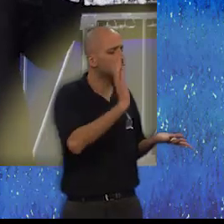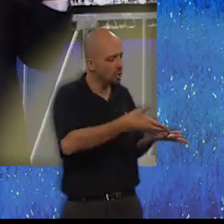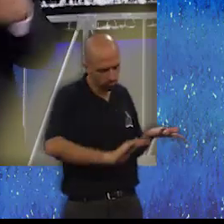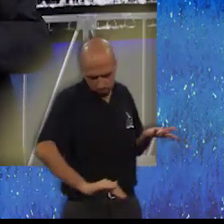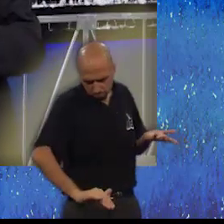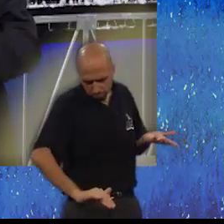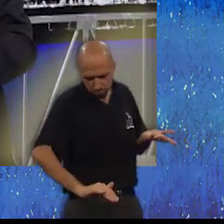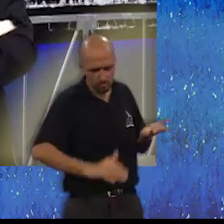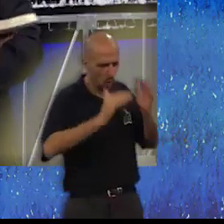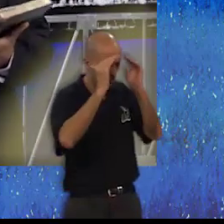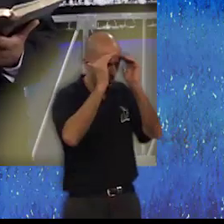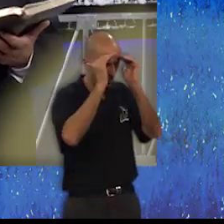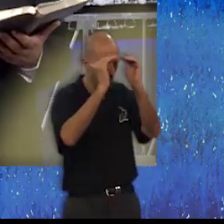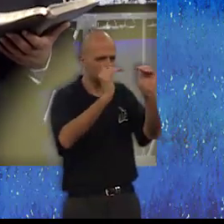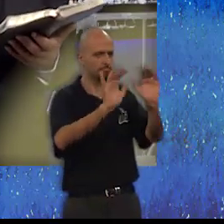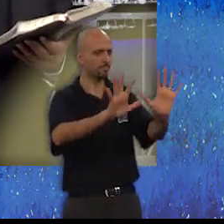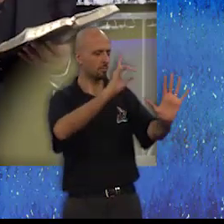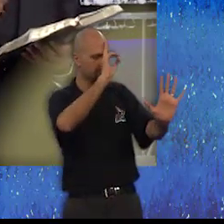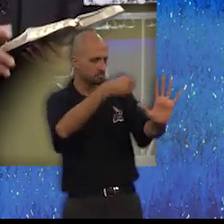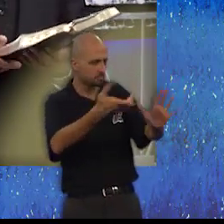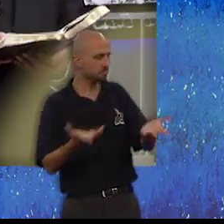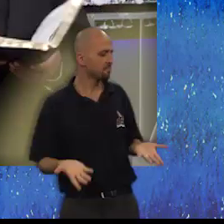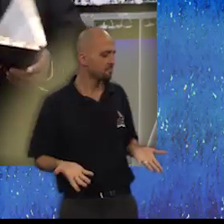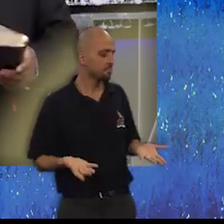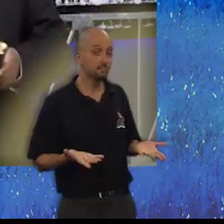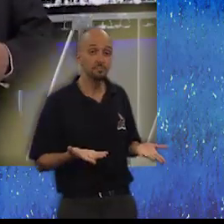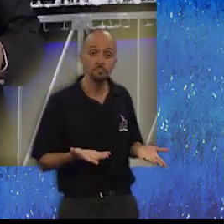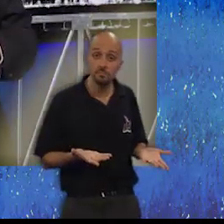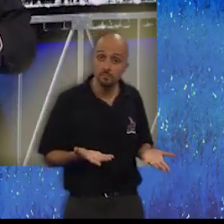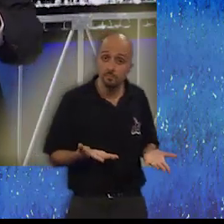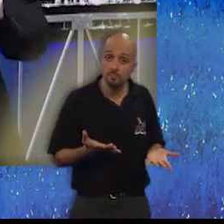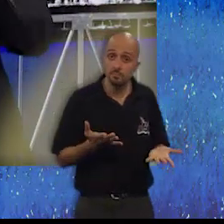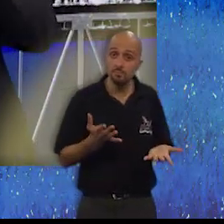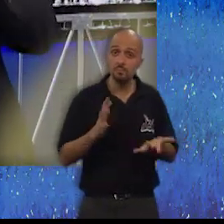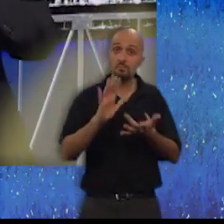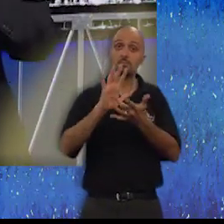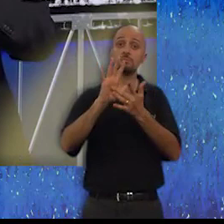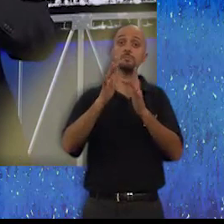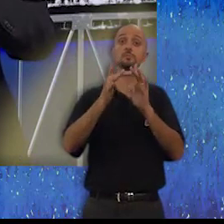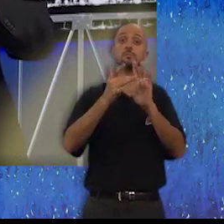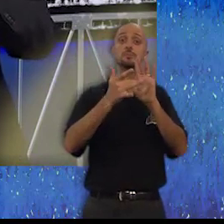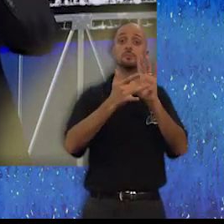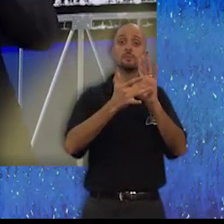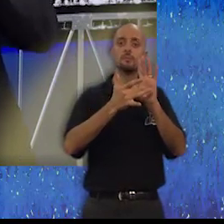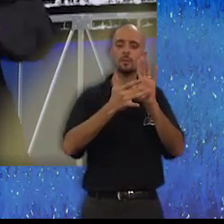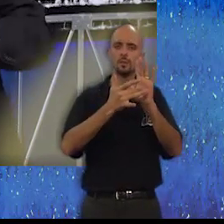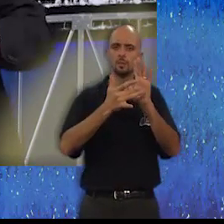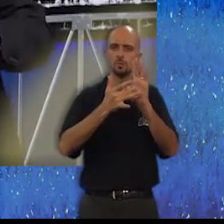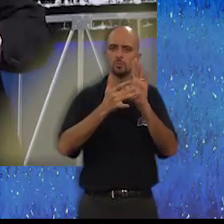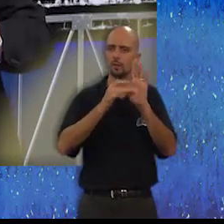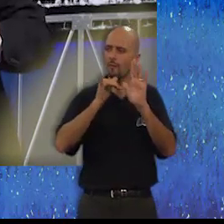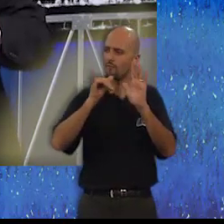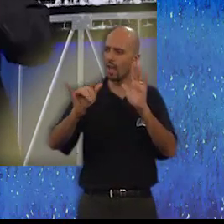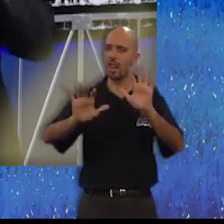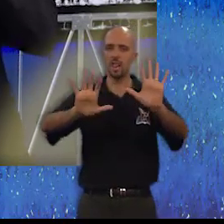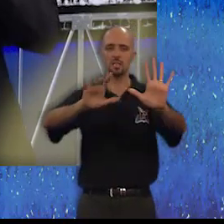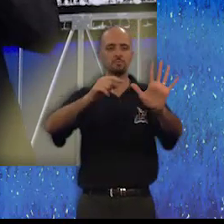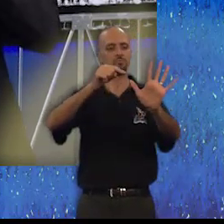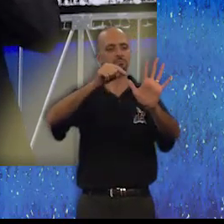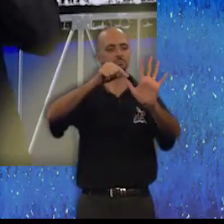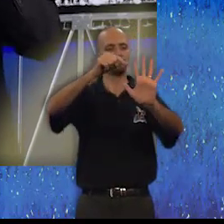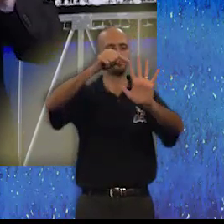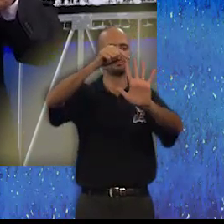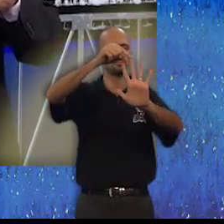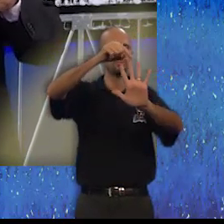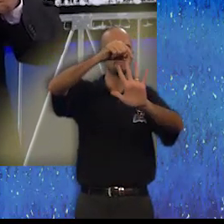mostra. E aí, para a surpresa dele, Jesus cita os 10 mandamentos.